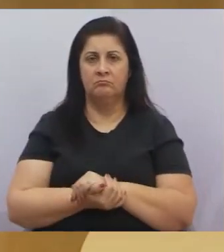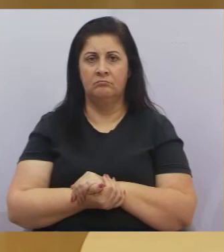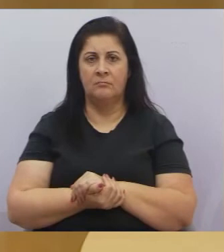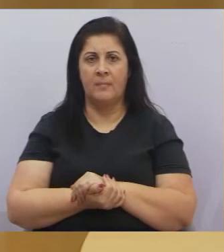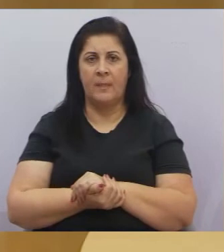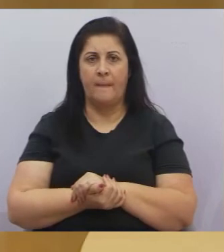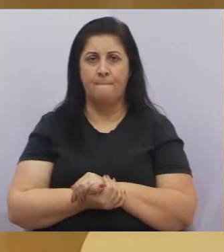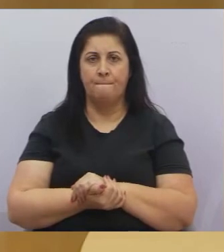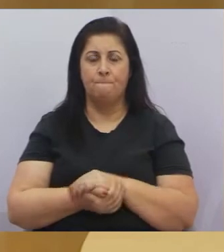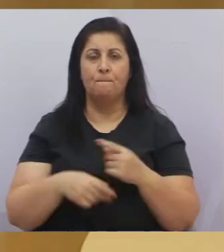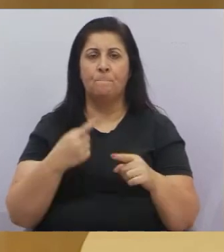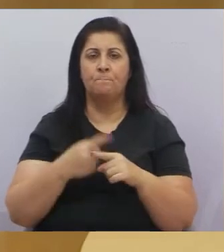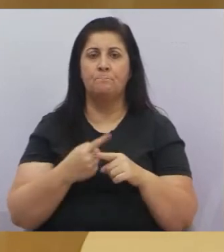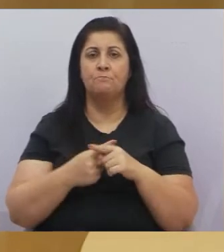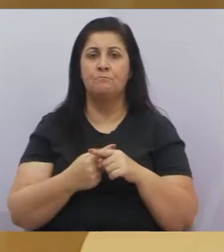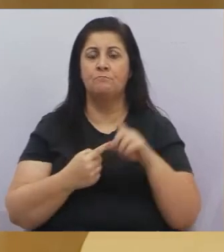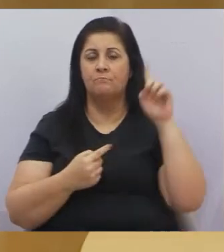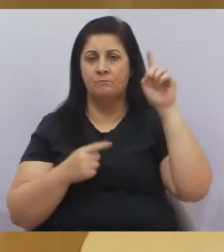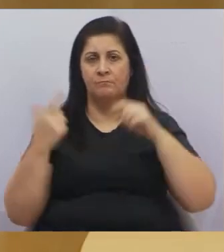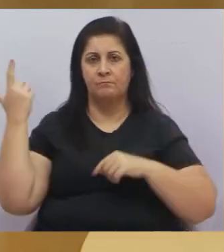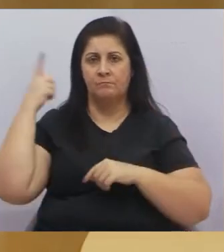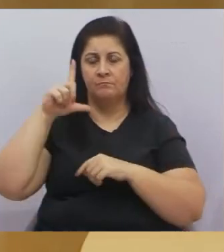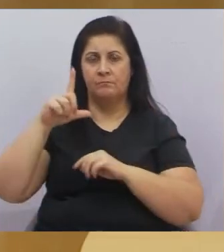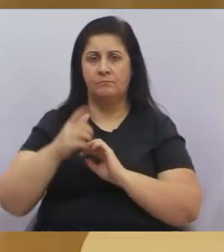Por que eu cheguei a essa casa?